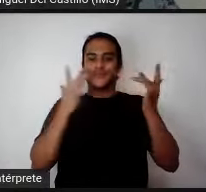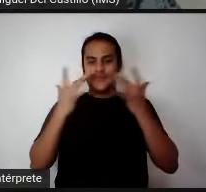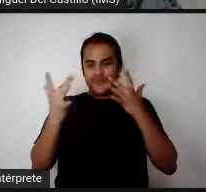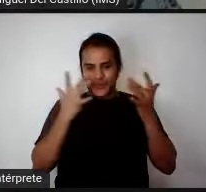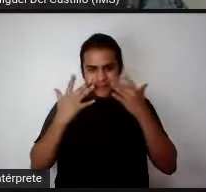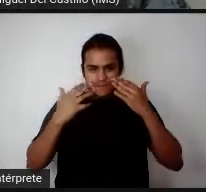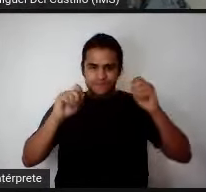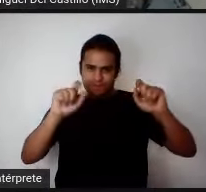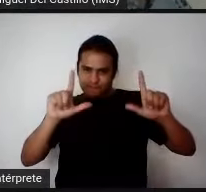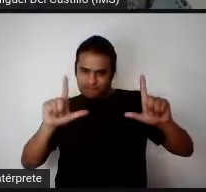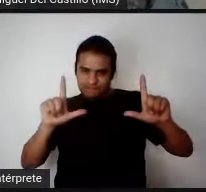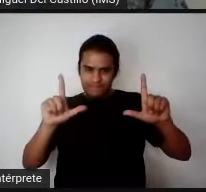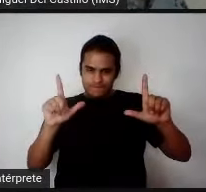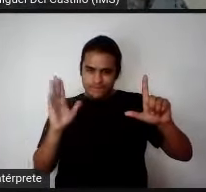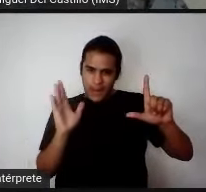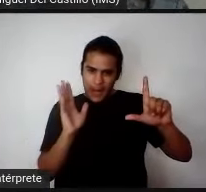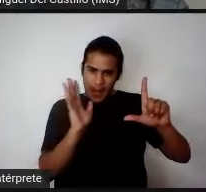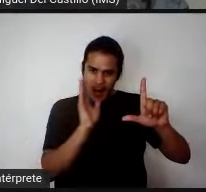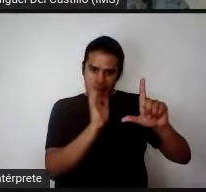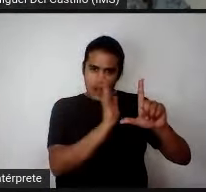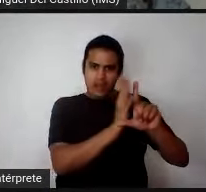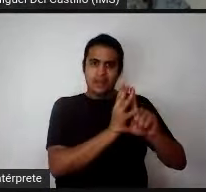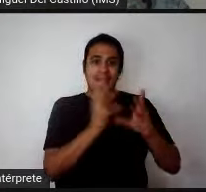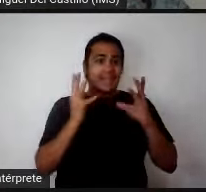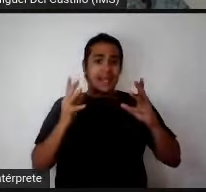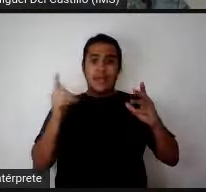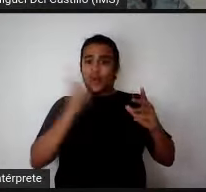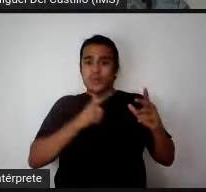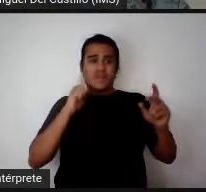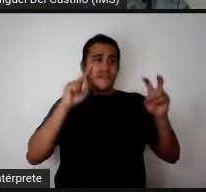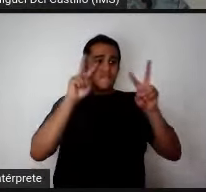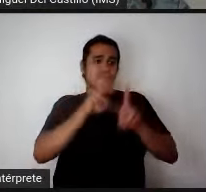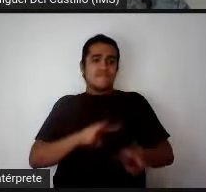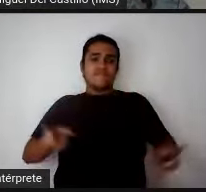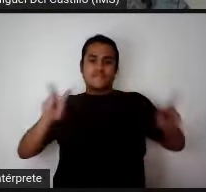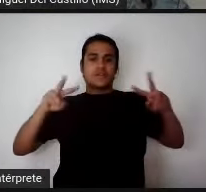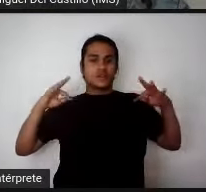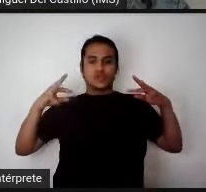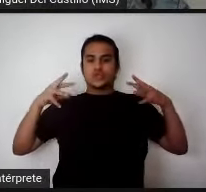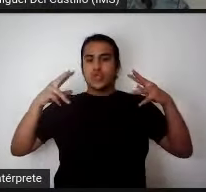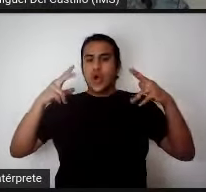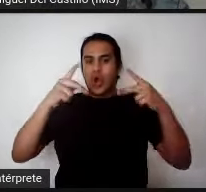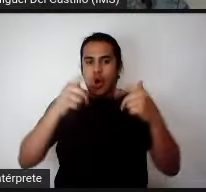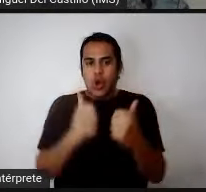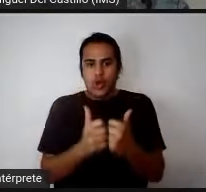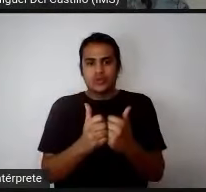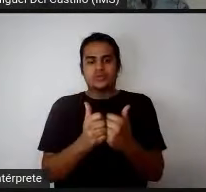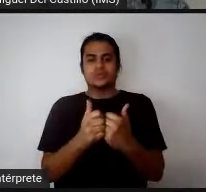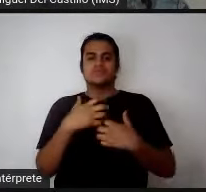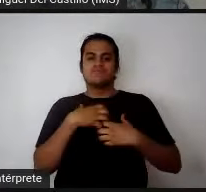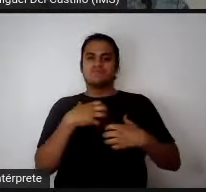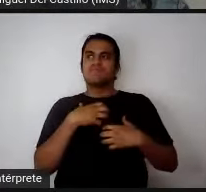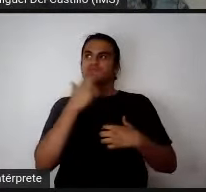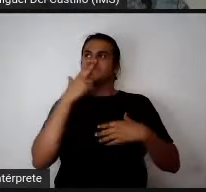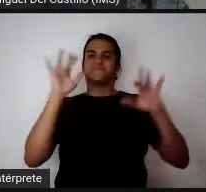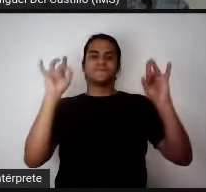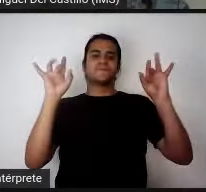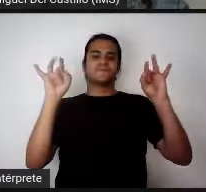que todos os elementos pudessem ser vistos de uma maneira muito especial. Não?